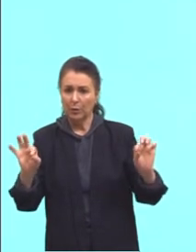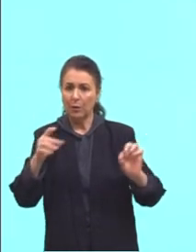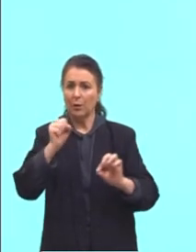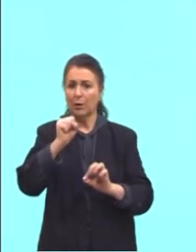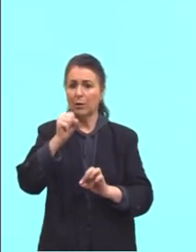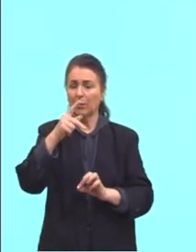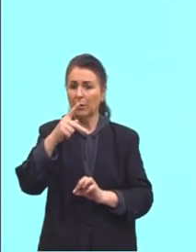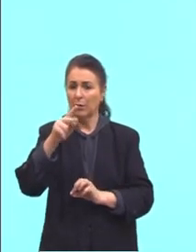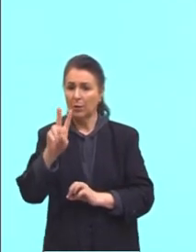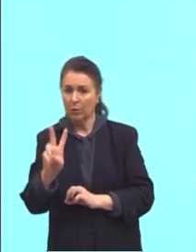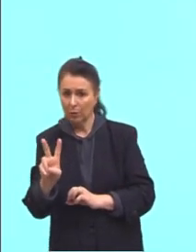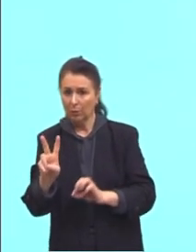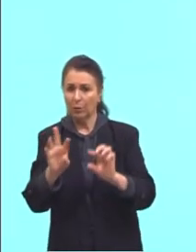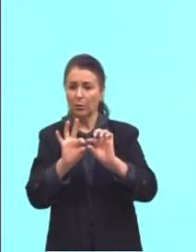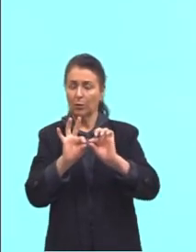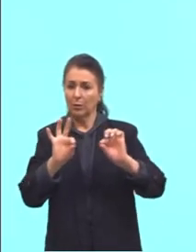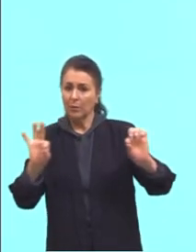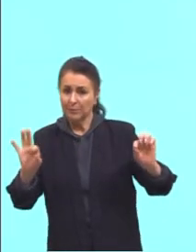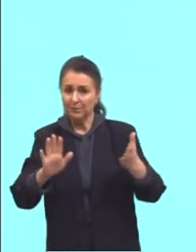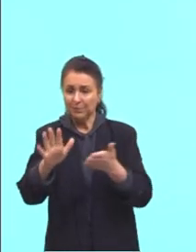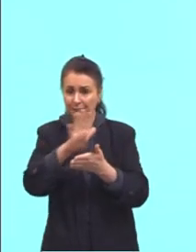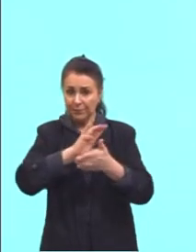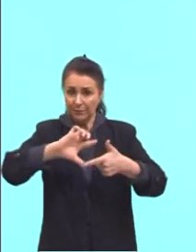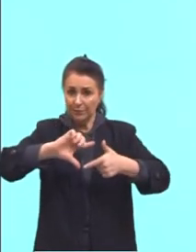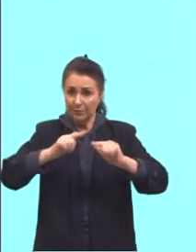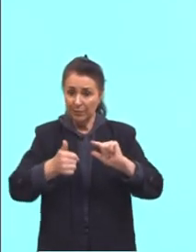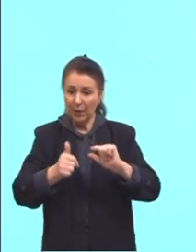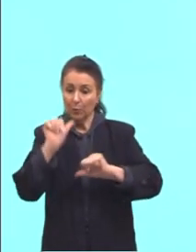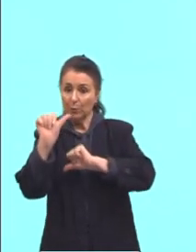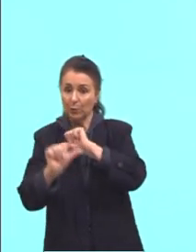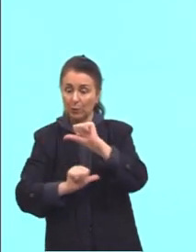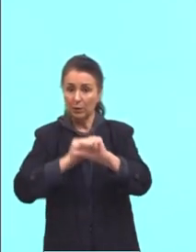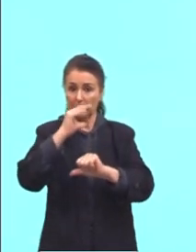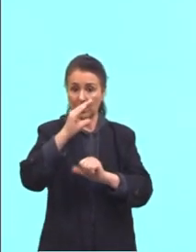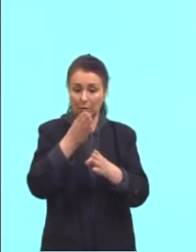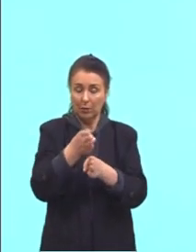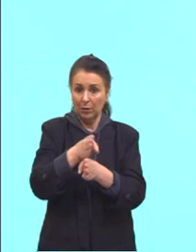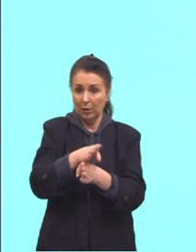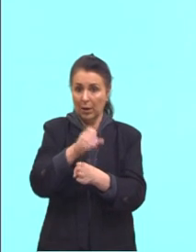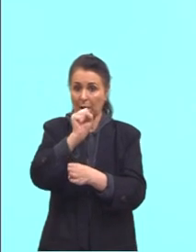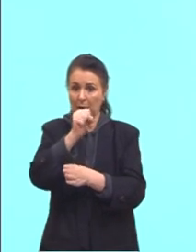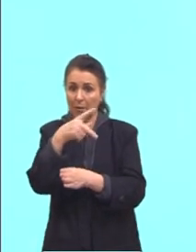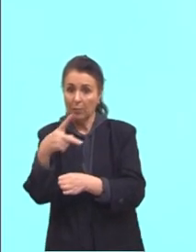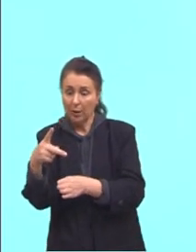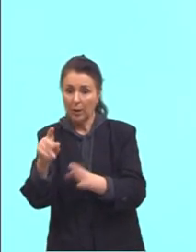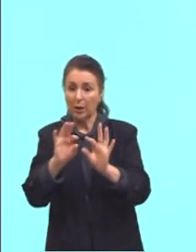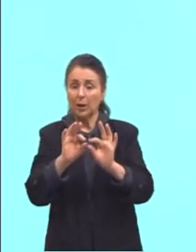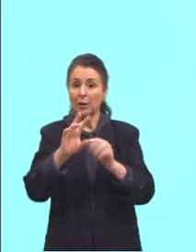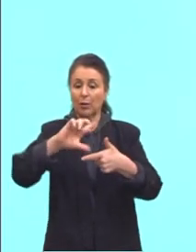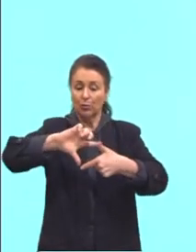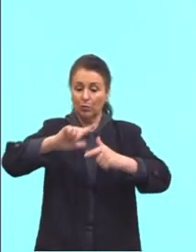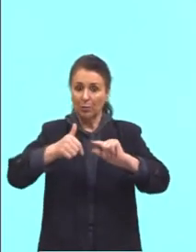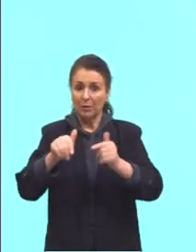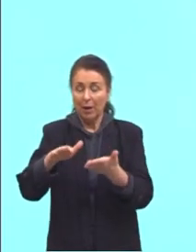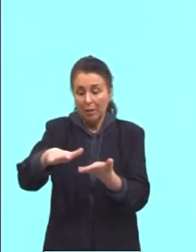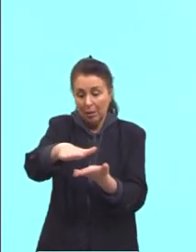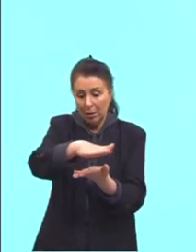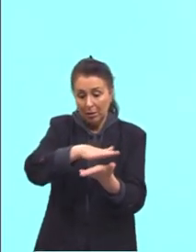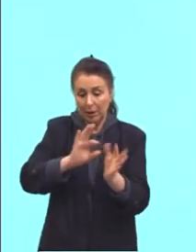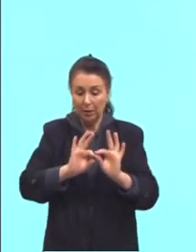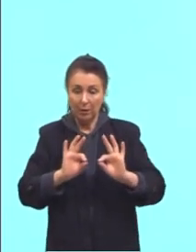de geometria trigonal planar SP3 alternadas com carbonos cabe lização SP de geometria linear